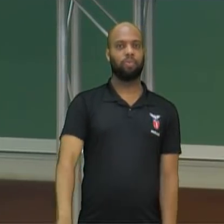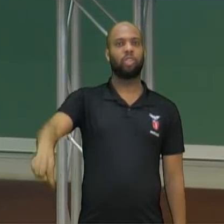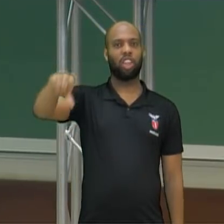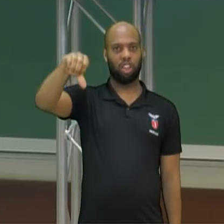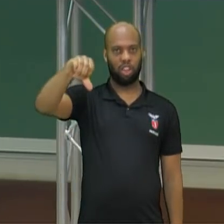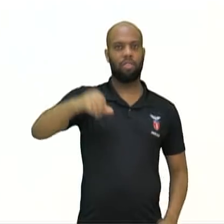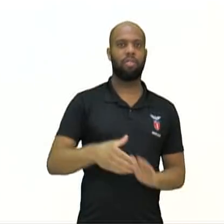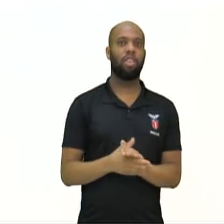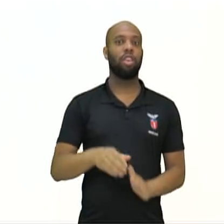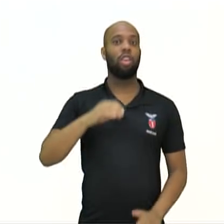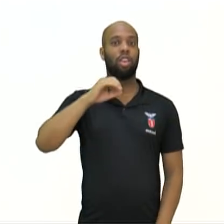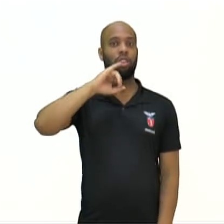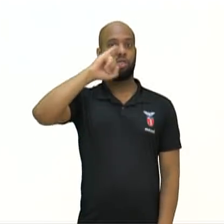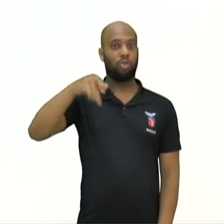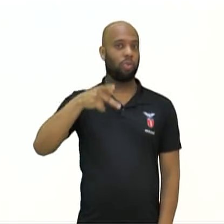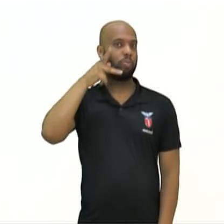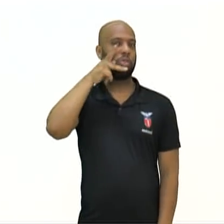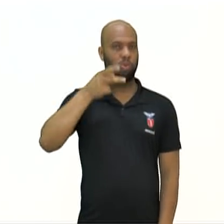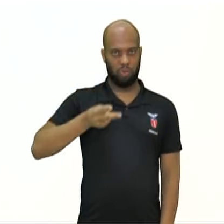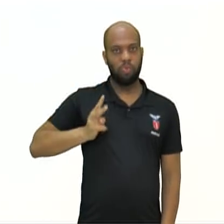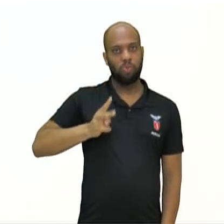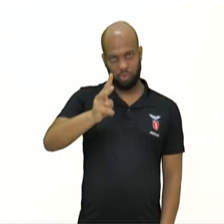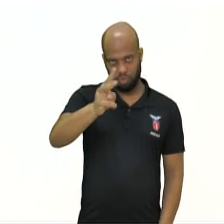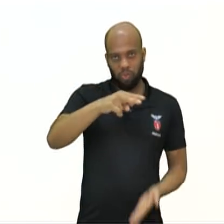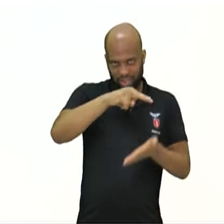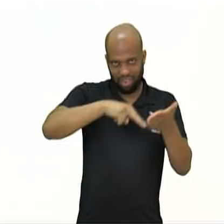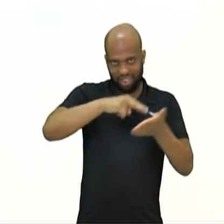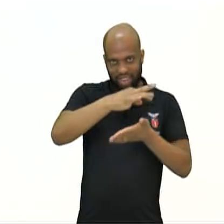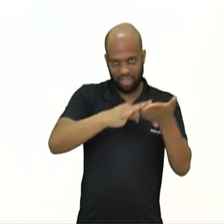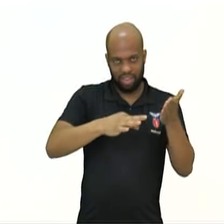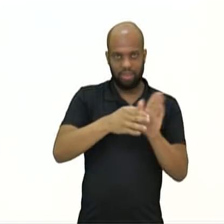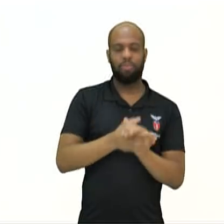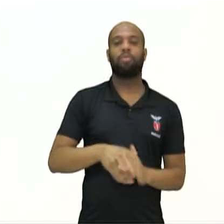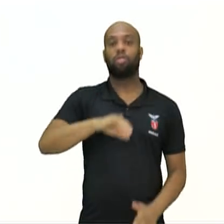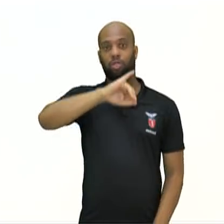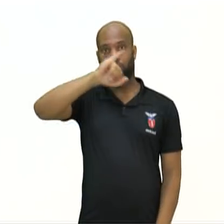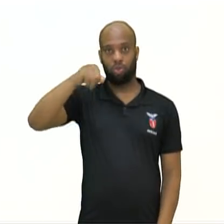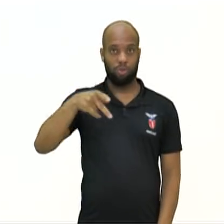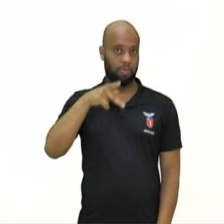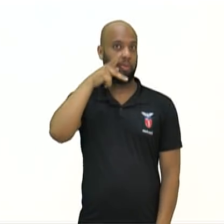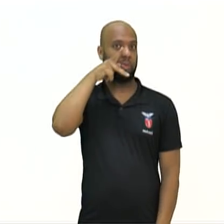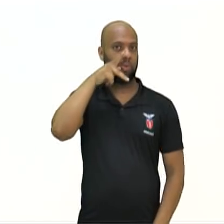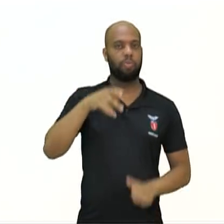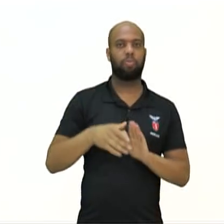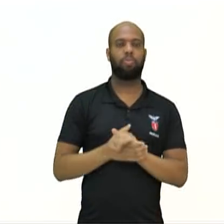9. João Pessoa, continuando lá com os nossos lugares ali.